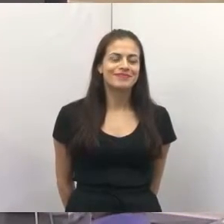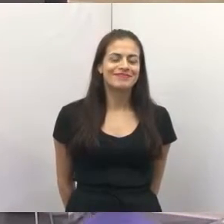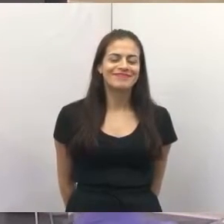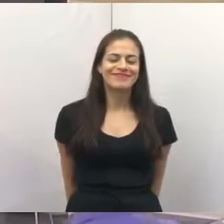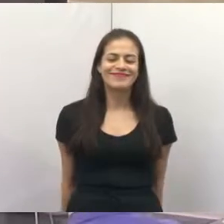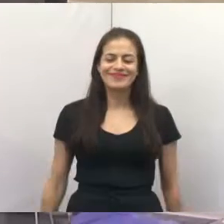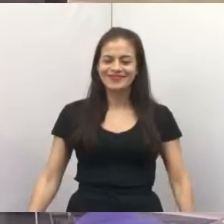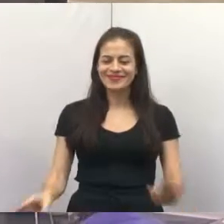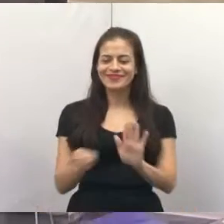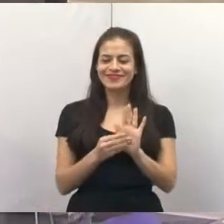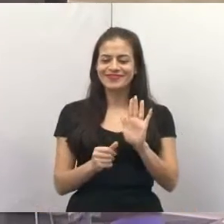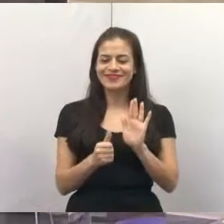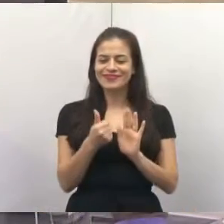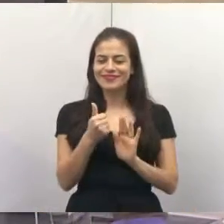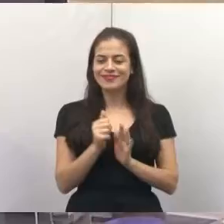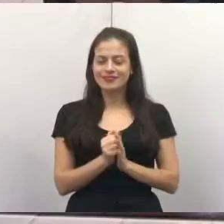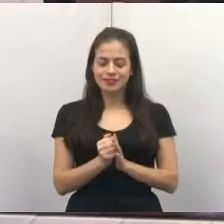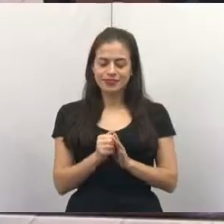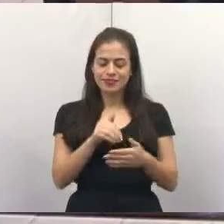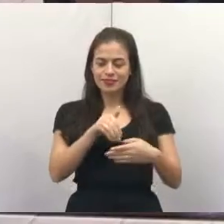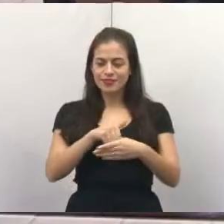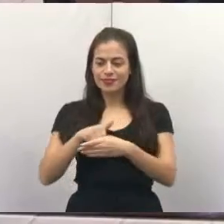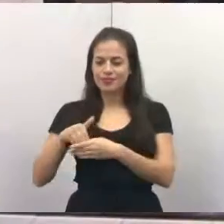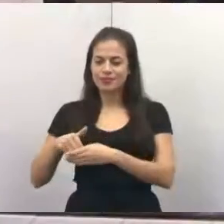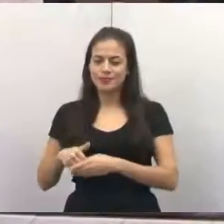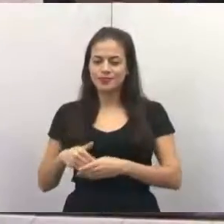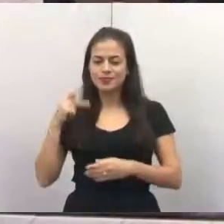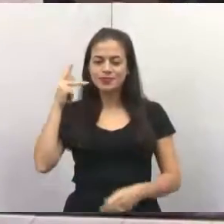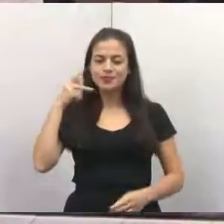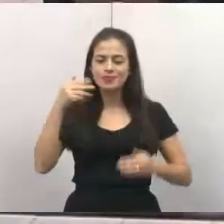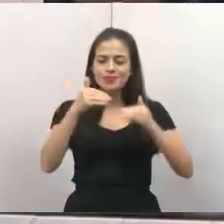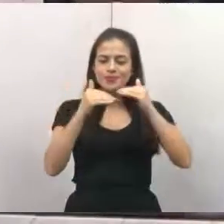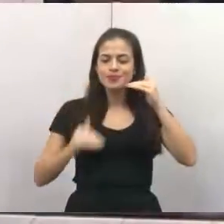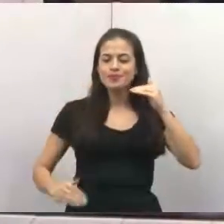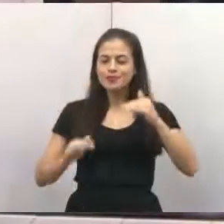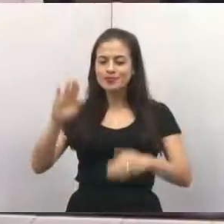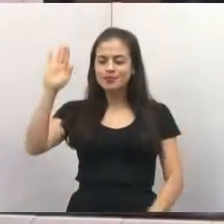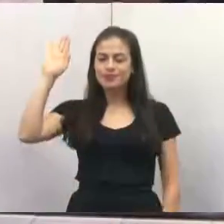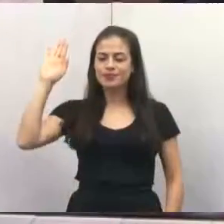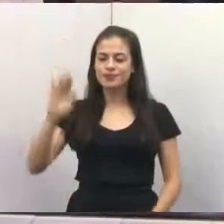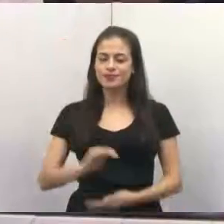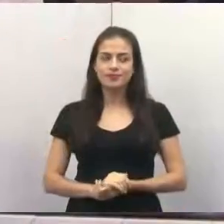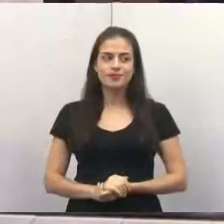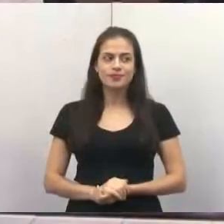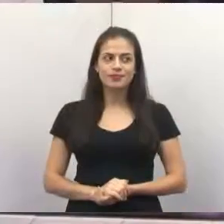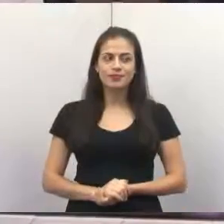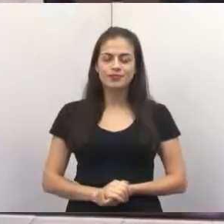Emenda número 1 está em votação. Os vereadores que forem contrários, por favor, se manifestem levantando os braços.